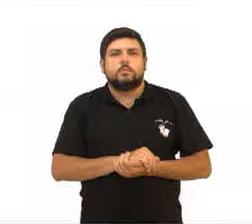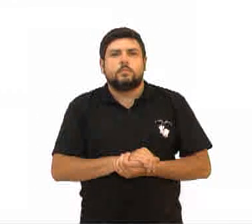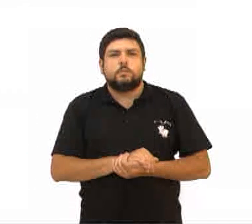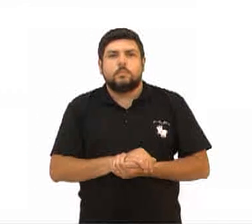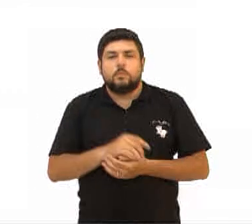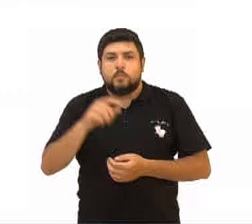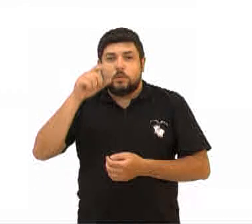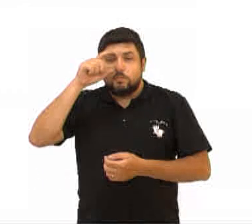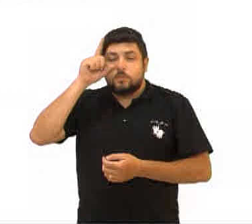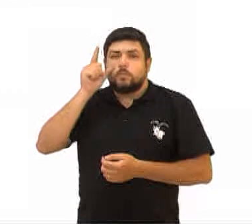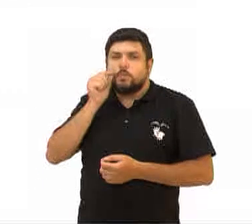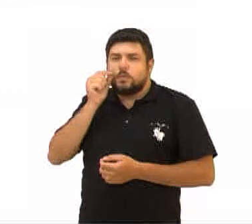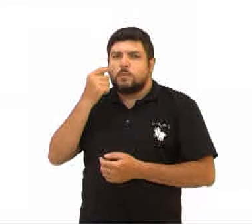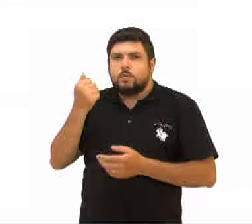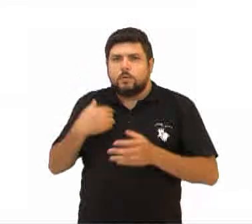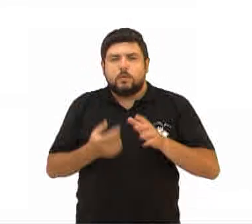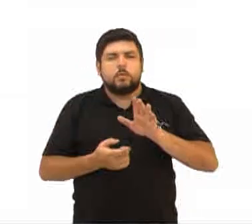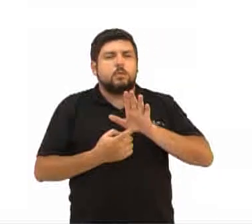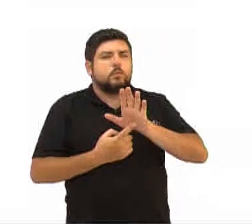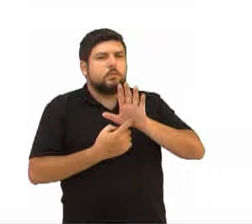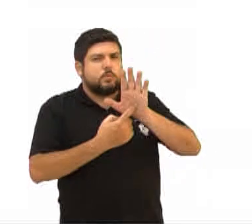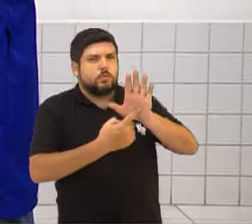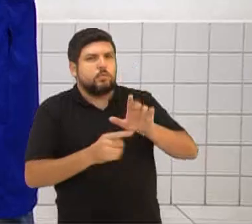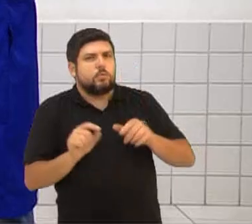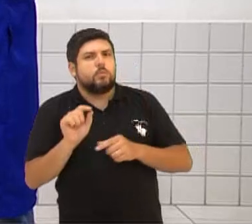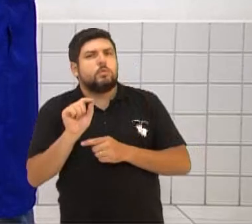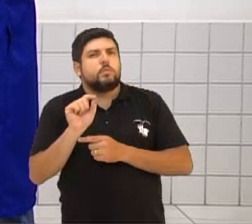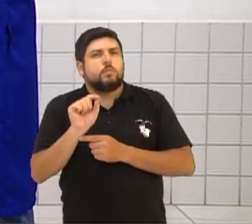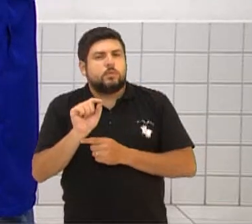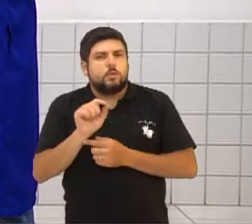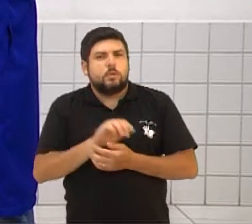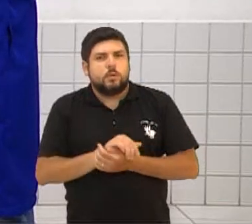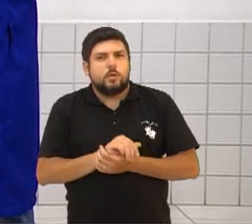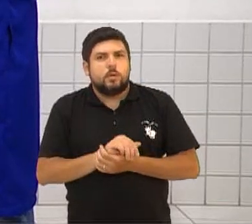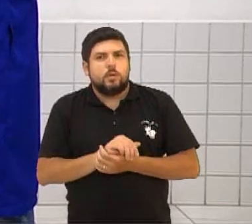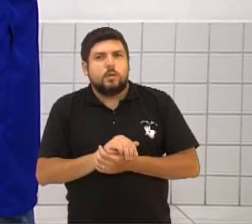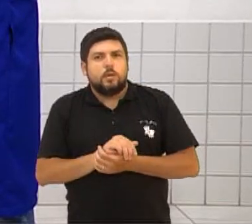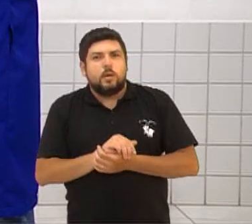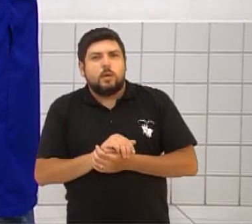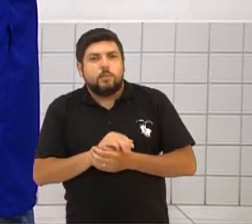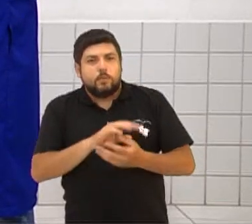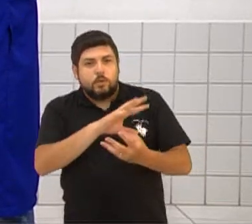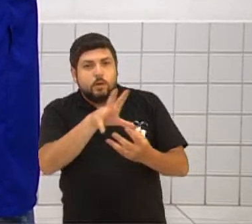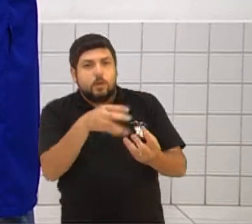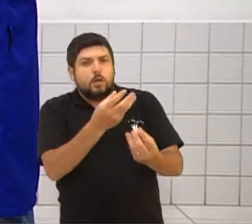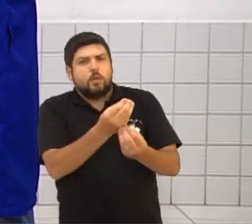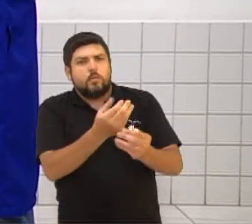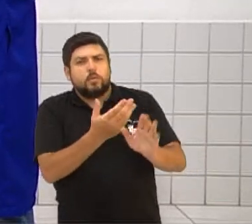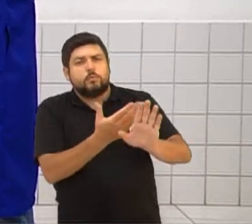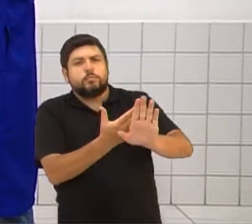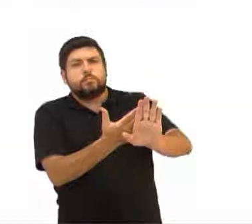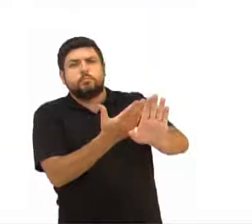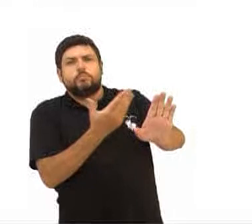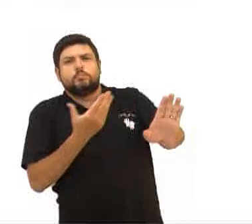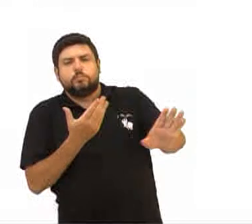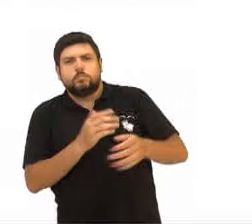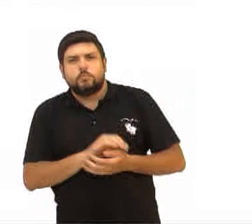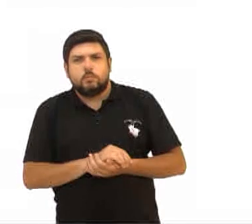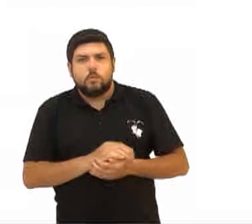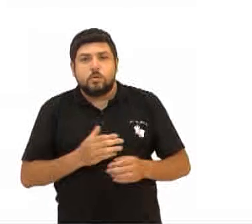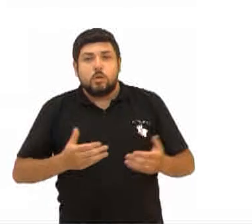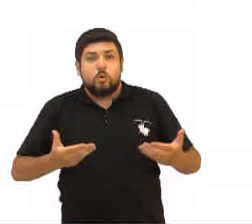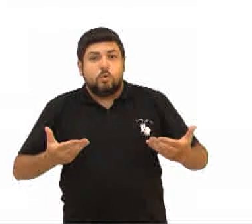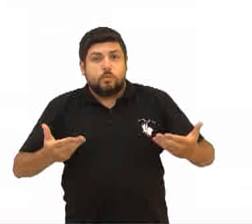mostra que a questão do distanciamento da obra de arte. O olhar, hoje,